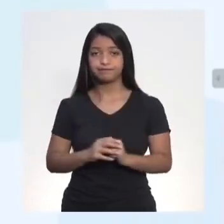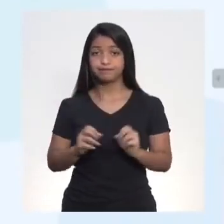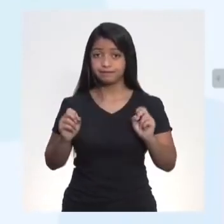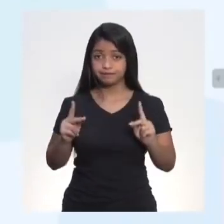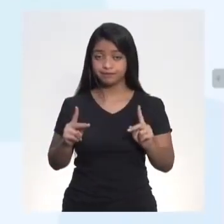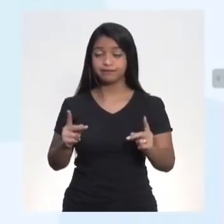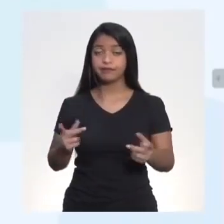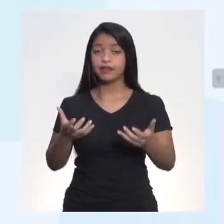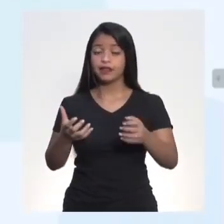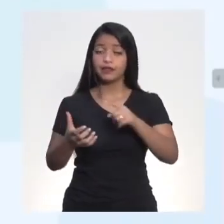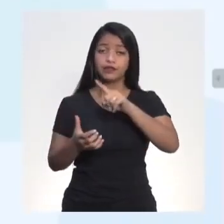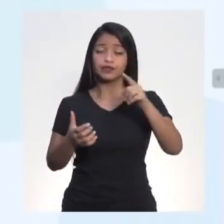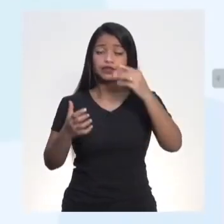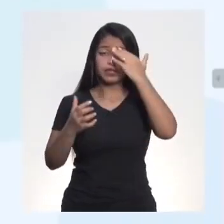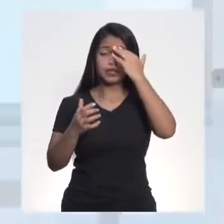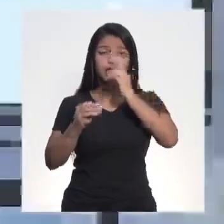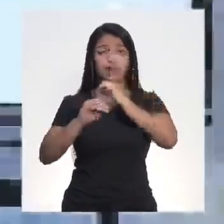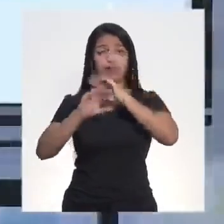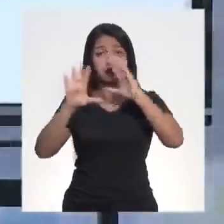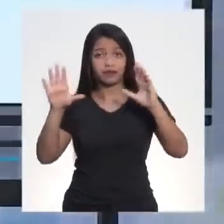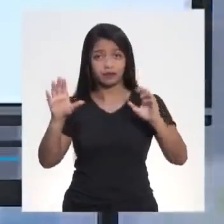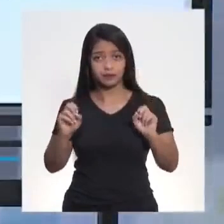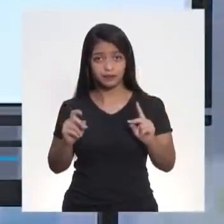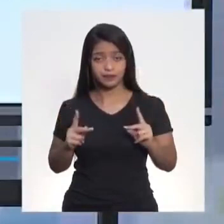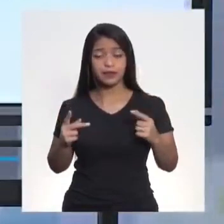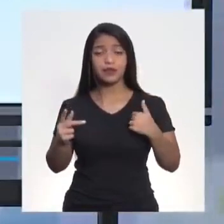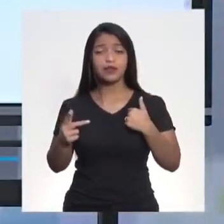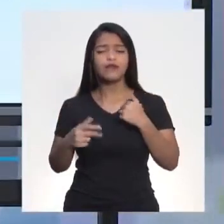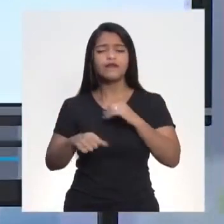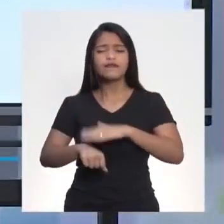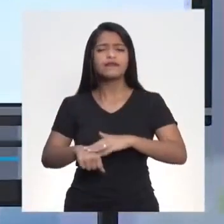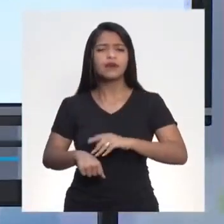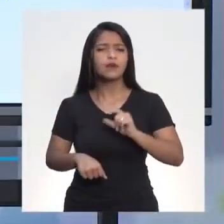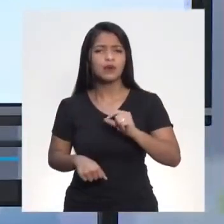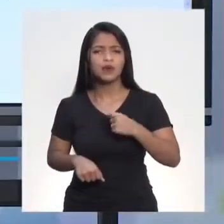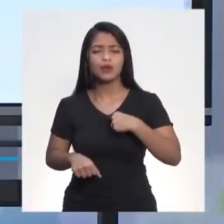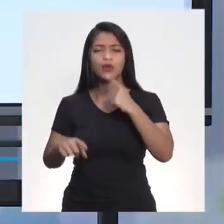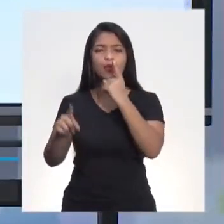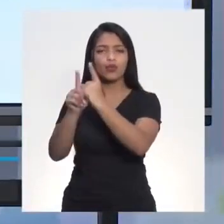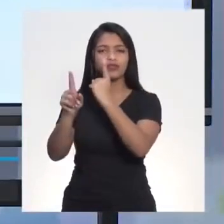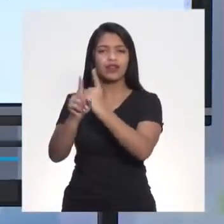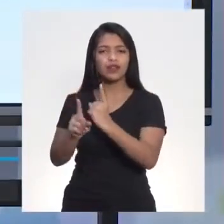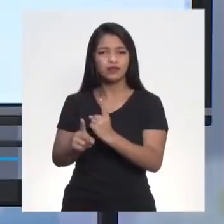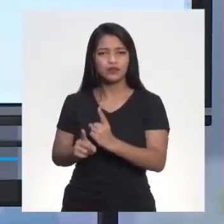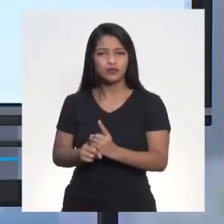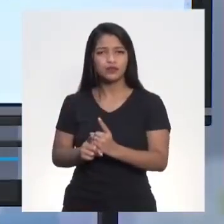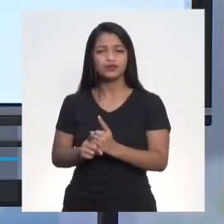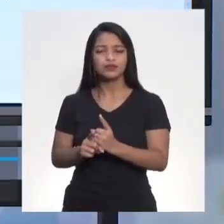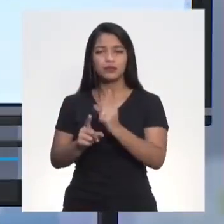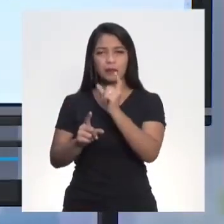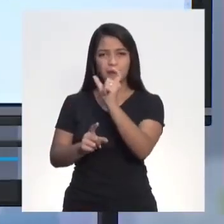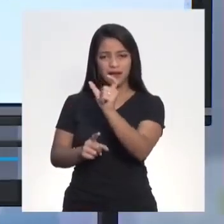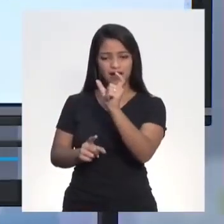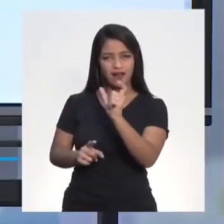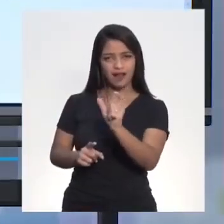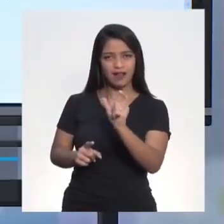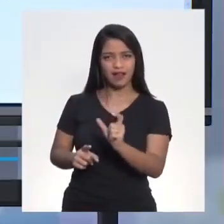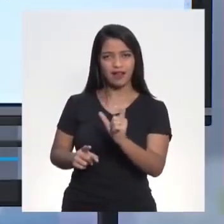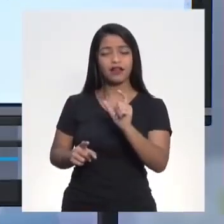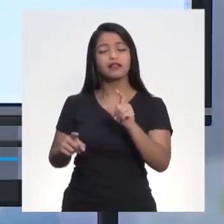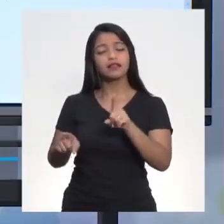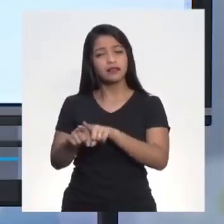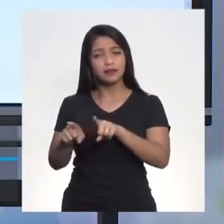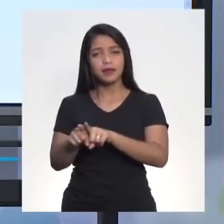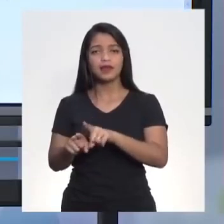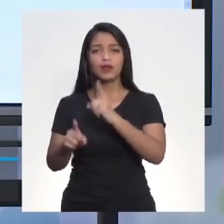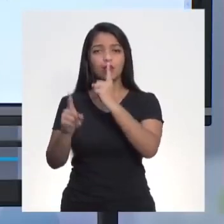entendam o seguinte. Eu estou localizando valores aí, eu estou localizando termos, digamos assim, iguais, né?